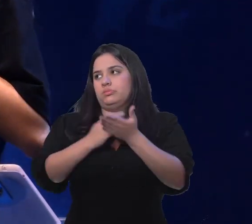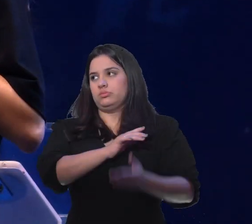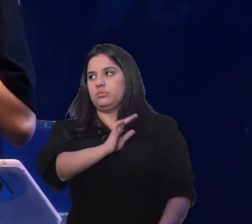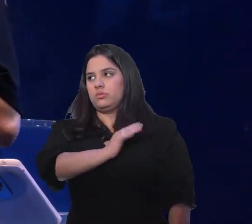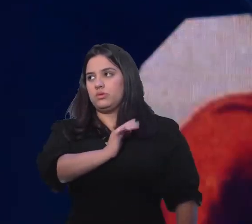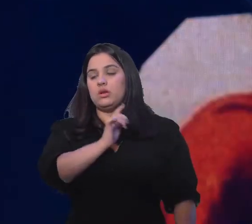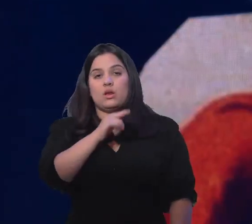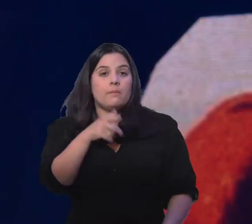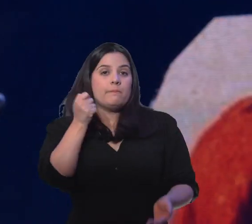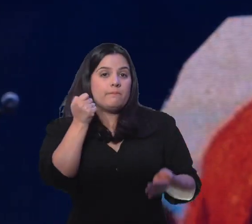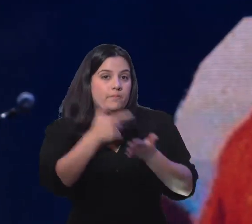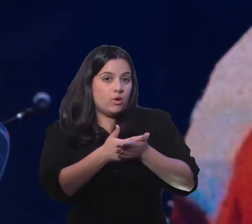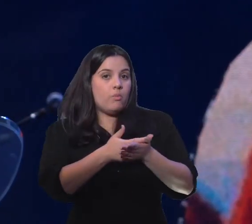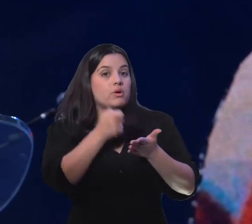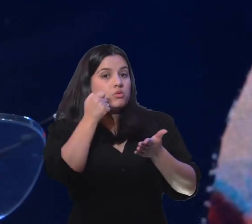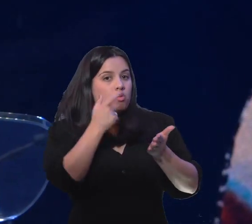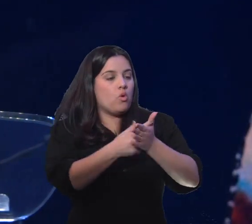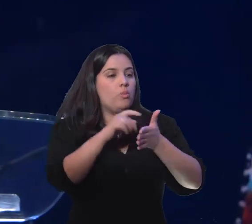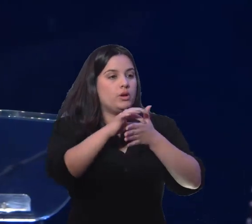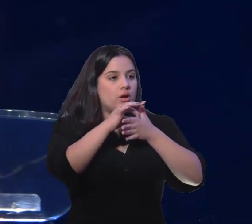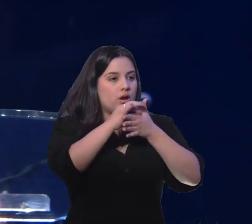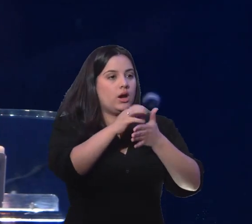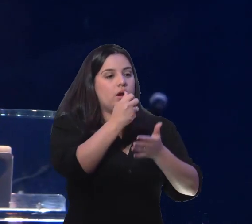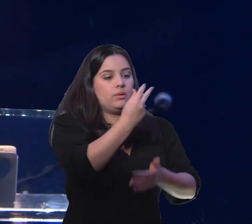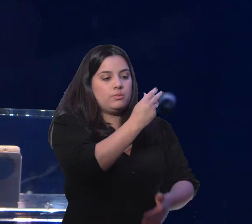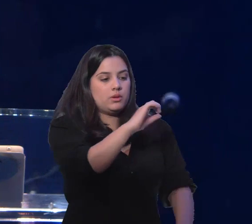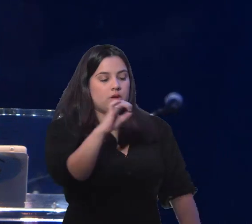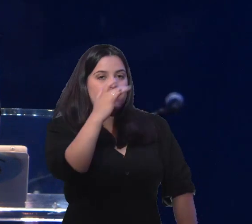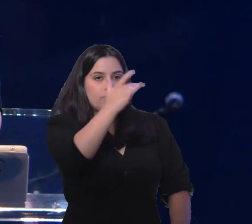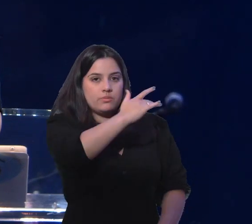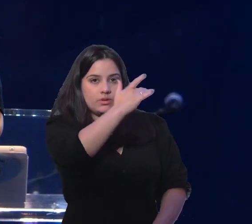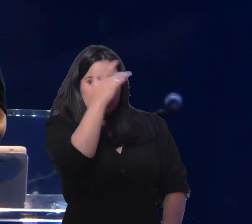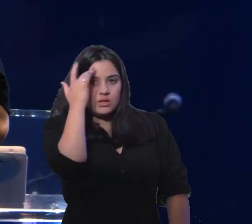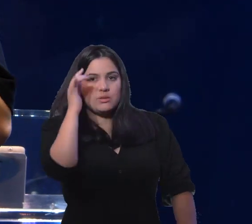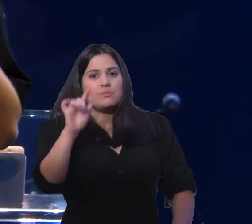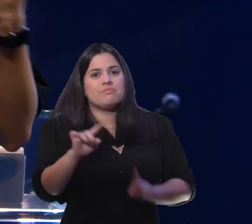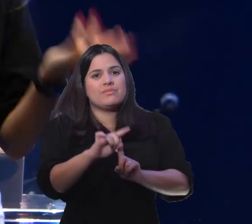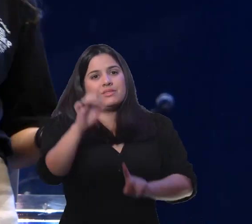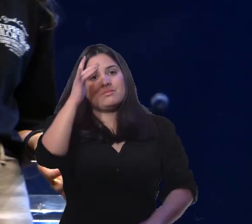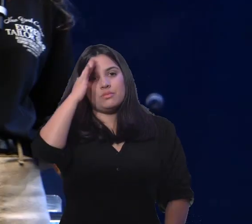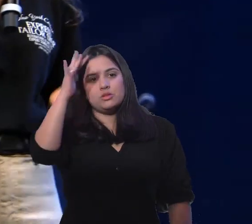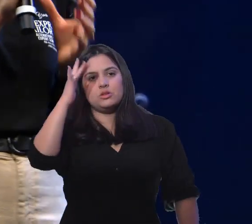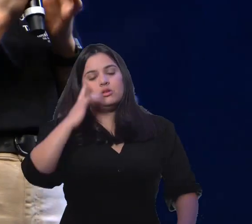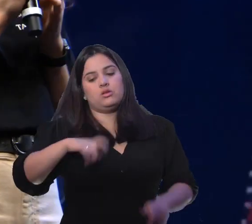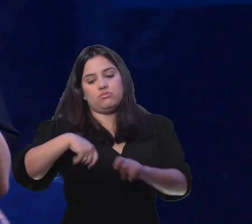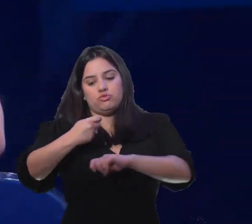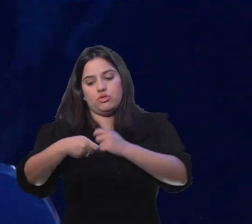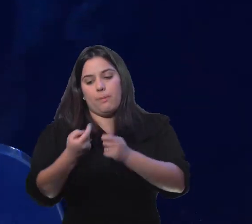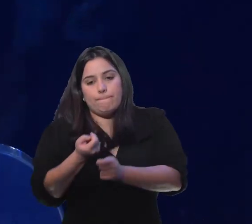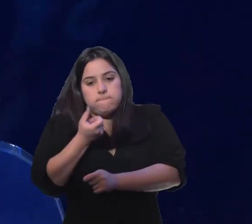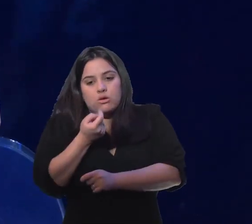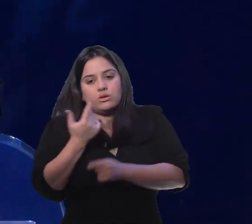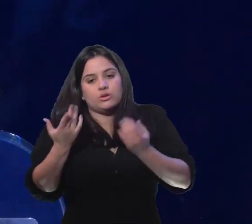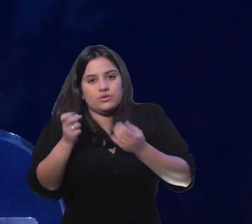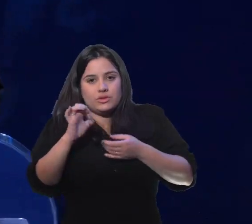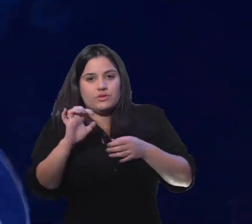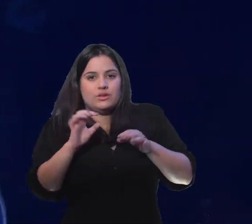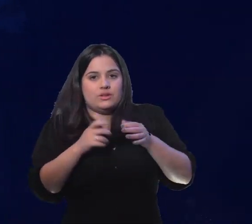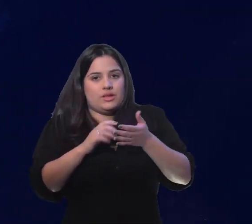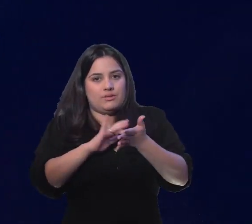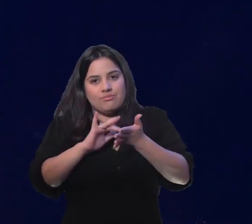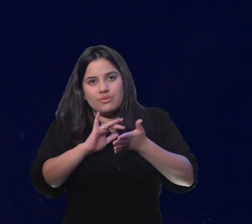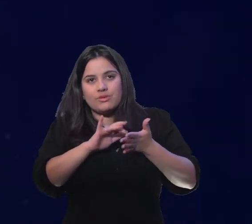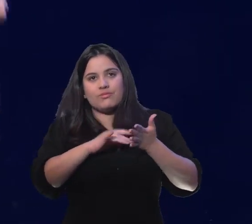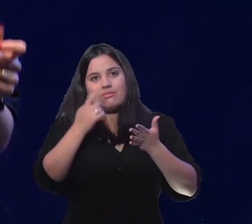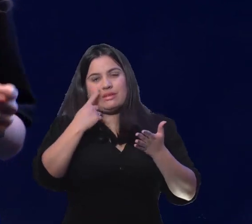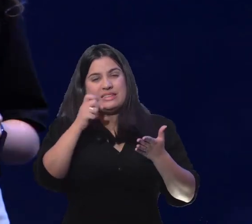para ele comprar carne para 300 pessoas. Mas pensa, né, gente? O ministério bem menor, tinha bem menos recursos. Então, se você fizer as contas aí, você vai ver que